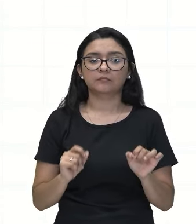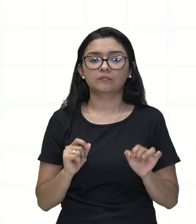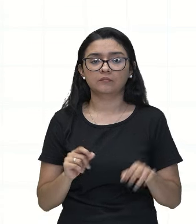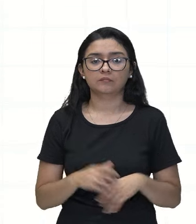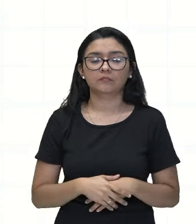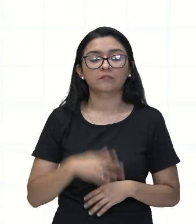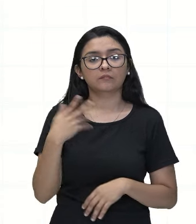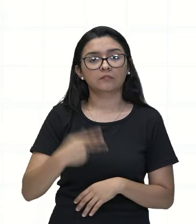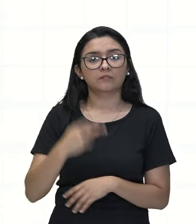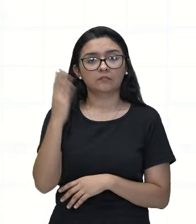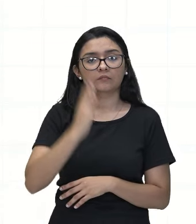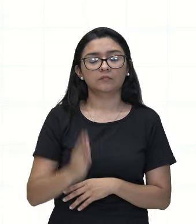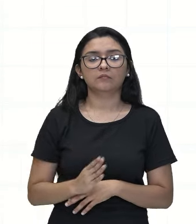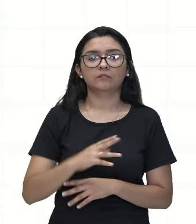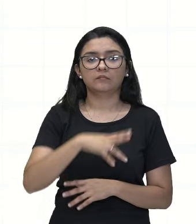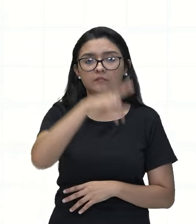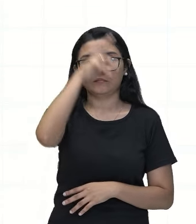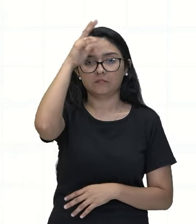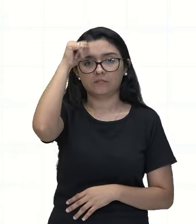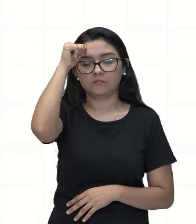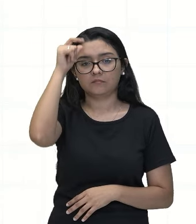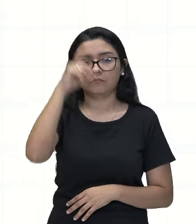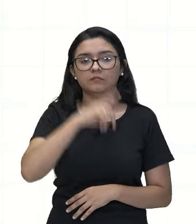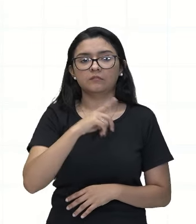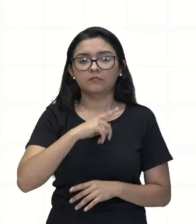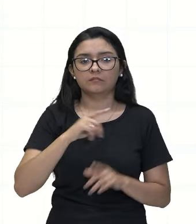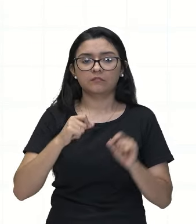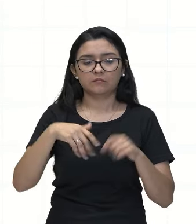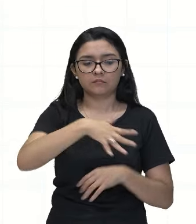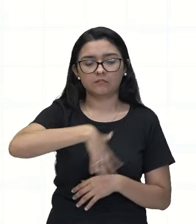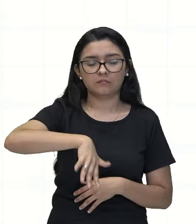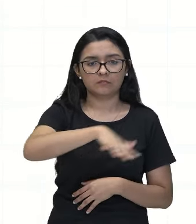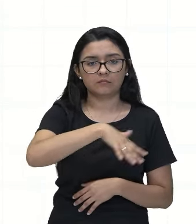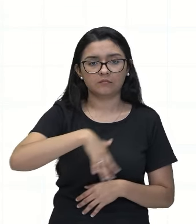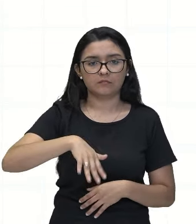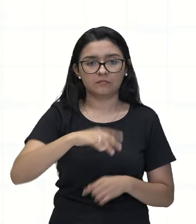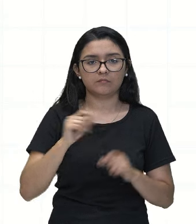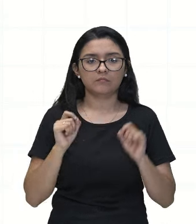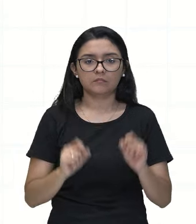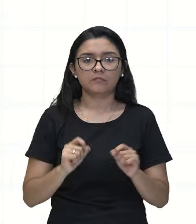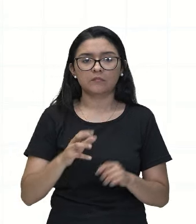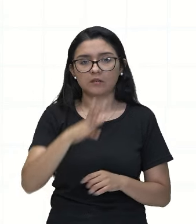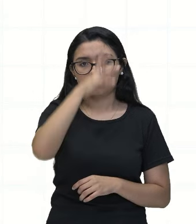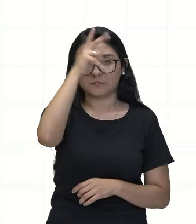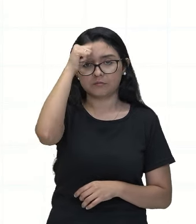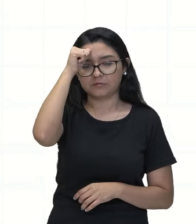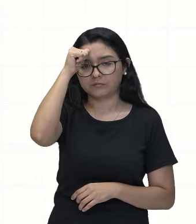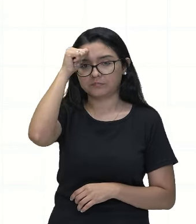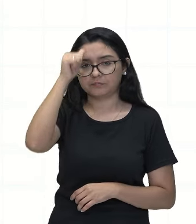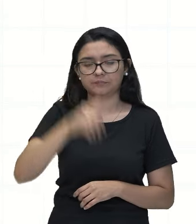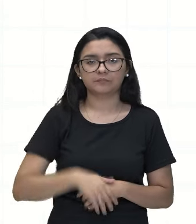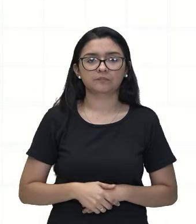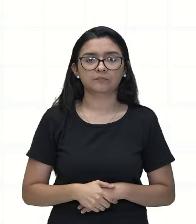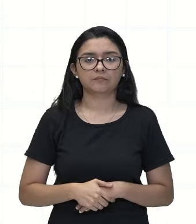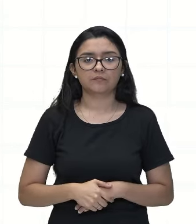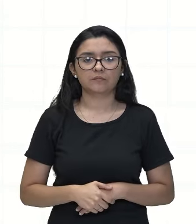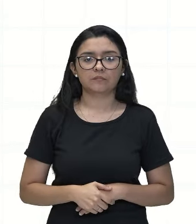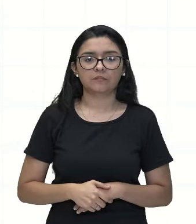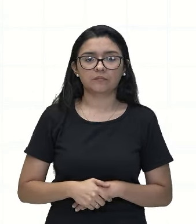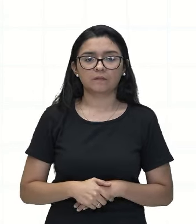aqui no Brasil aqui no Amazonas tinha nesse território né tinha aí as amazonas nées